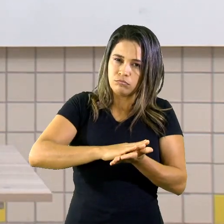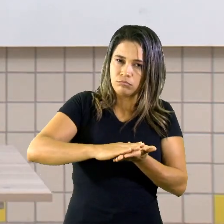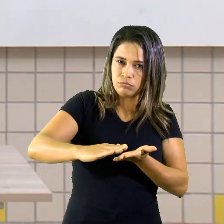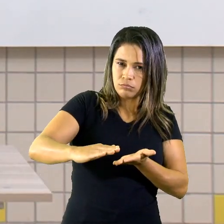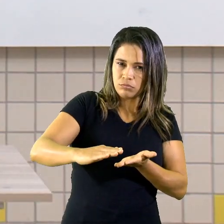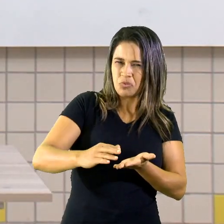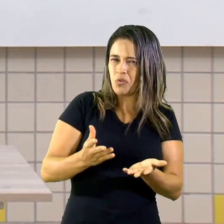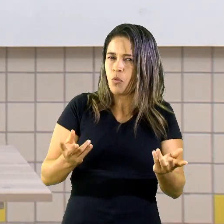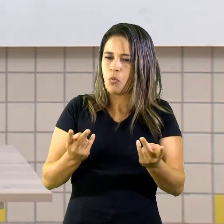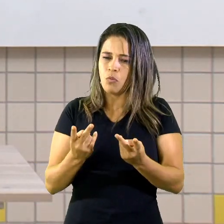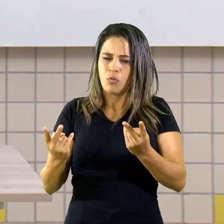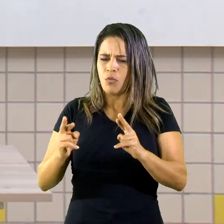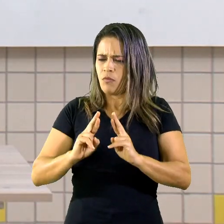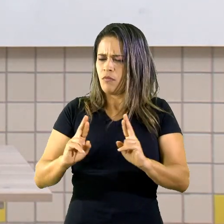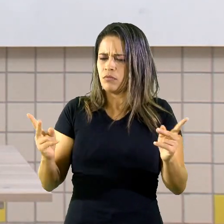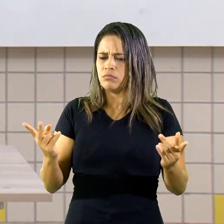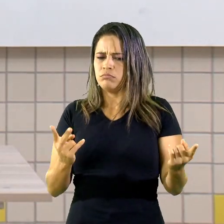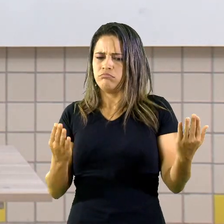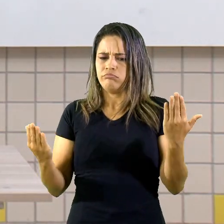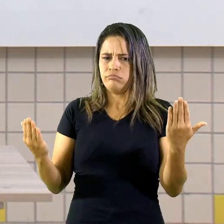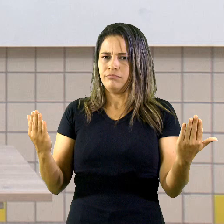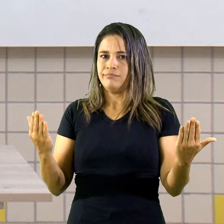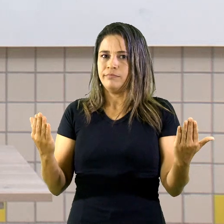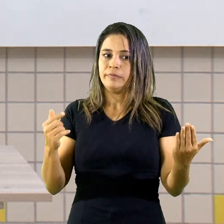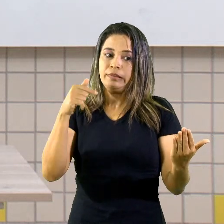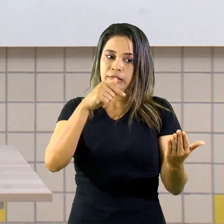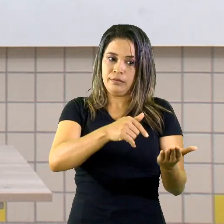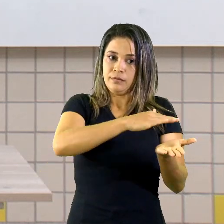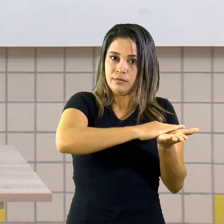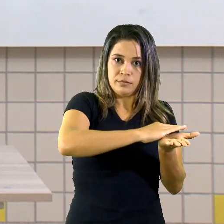geométrica espacial? É simples. A figura plana